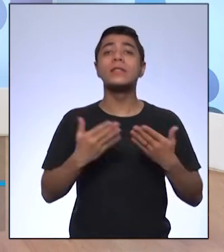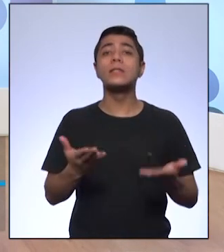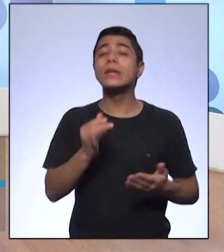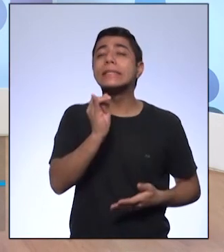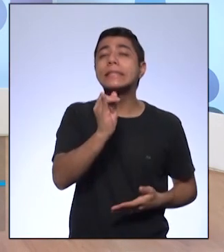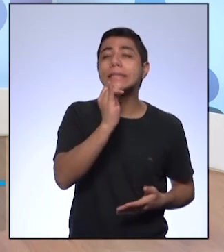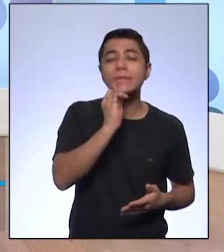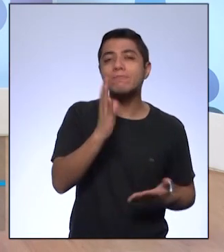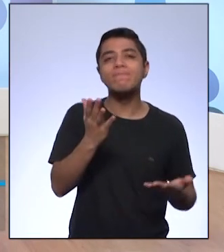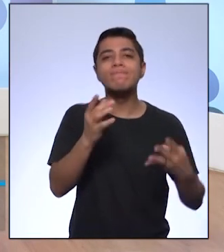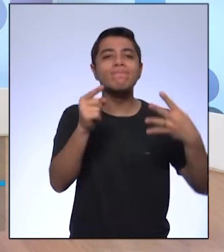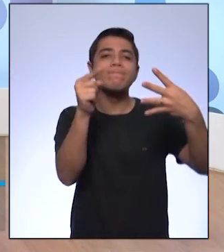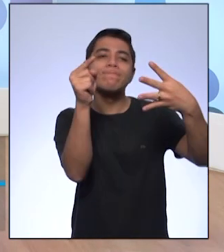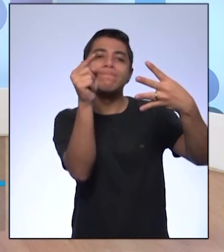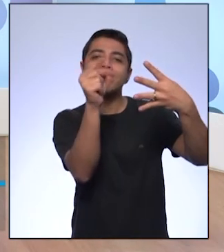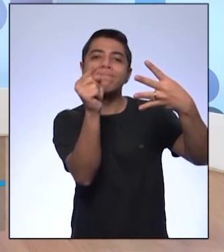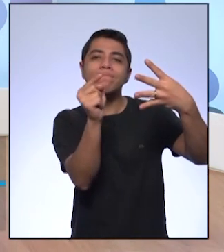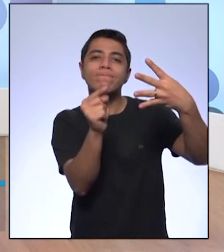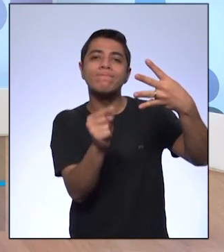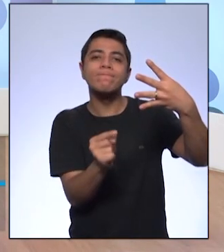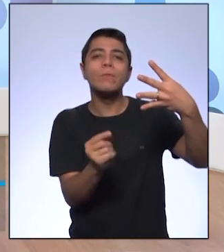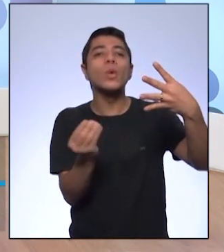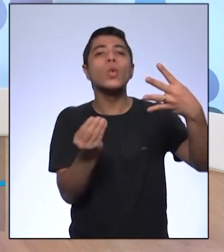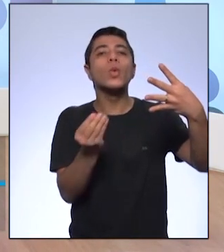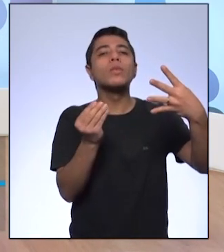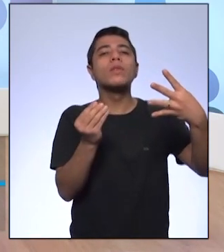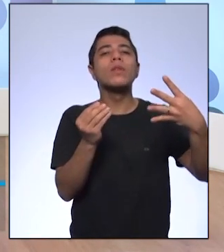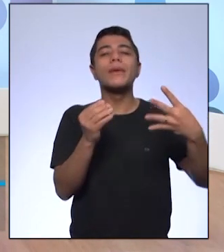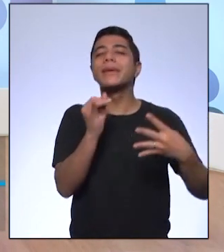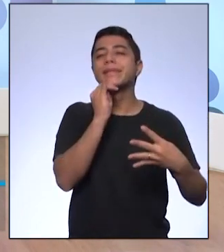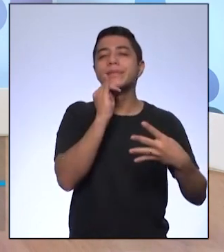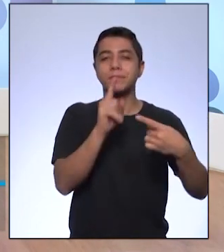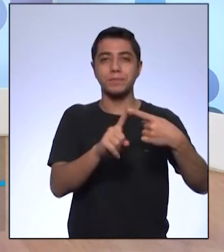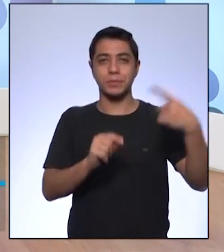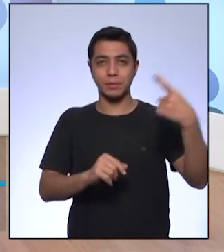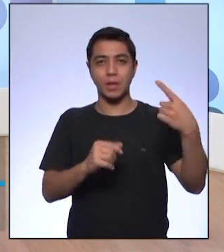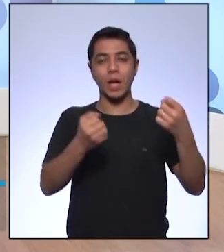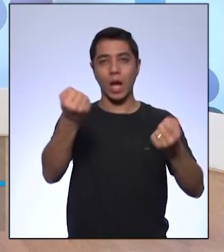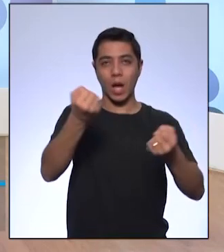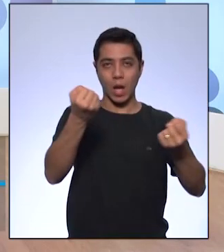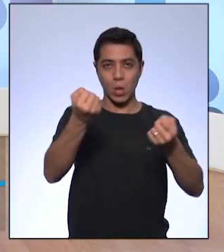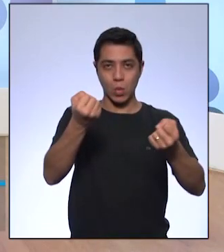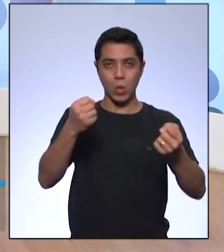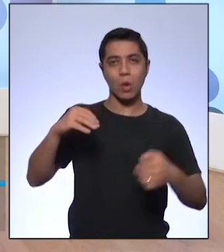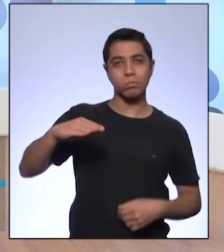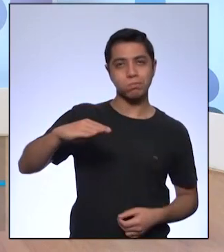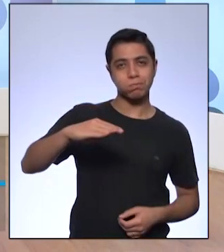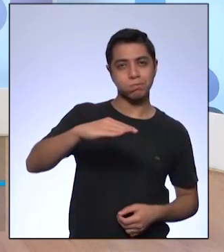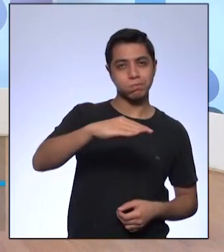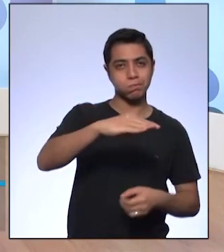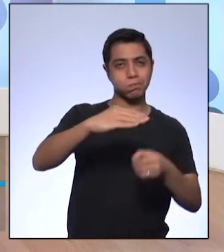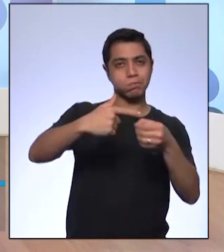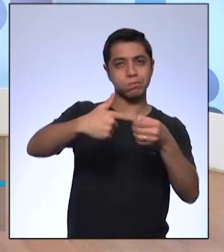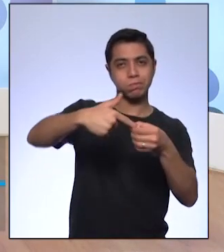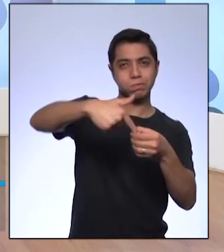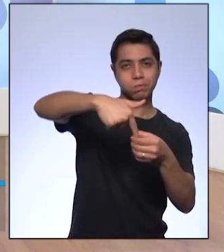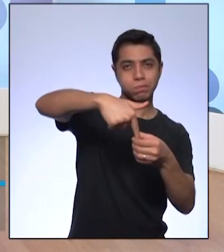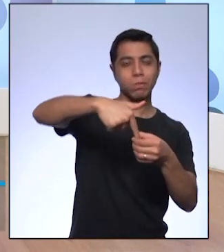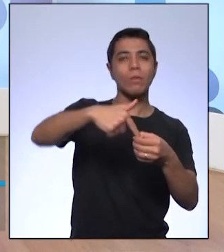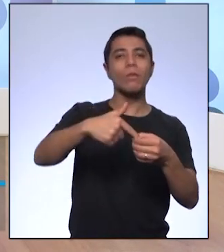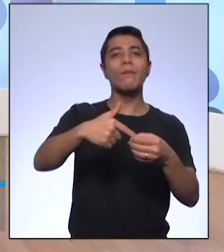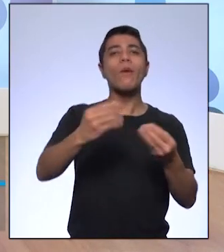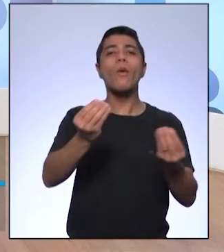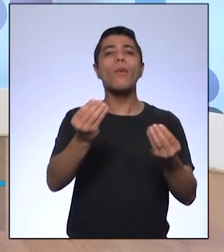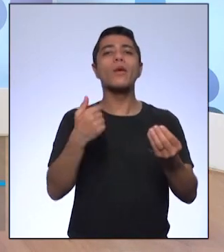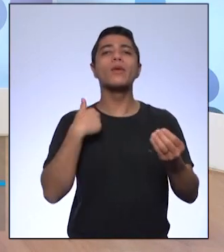relações de dependência a gente consegue estabelecer quando se abastece um carro, por exemplo? A quantidade de gasolina